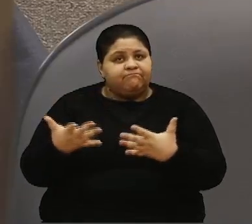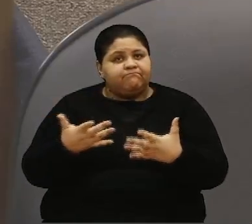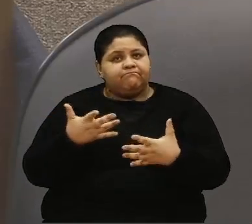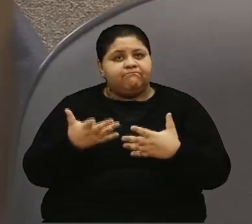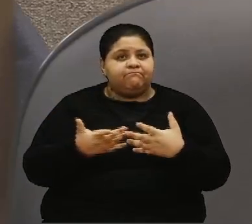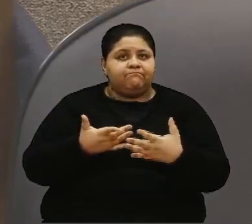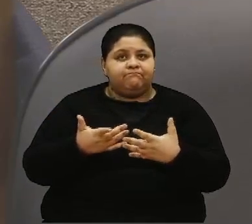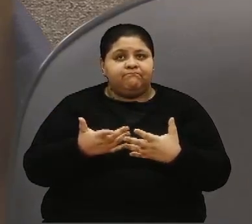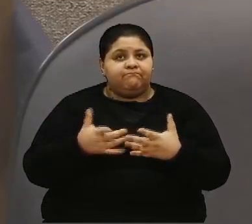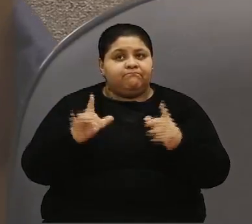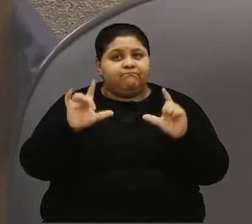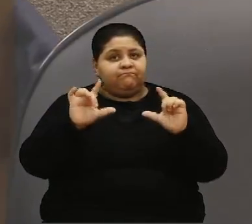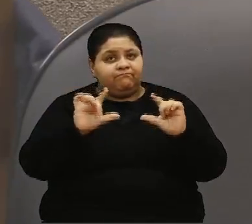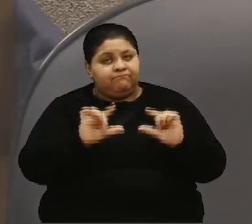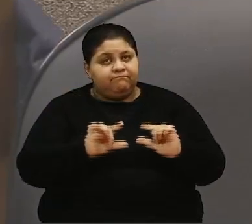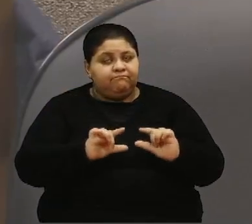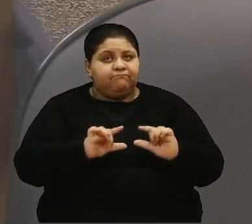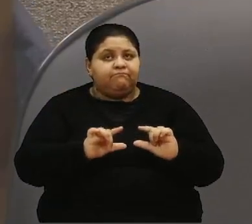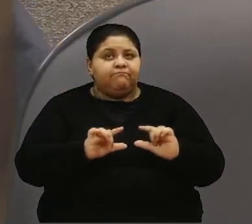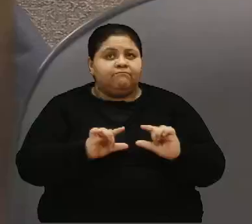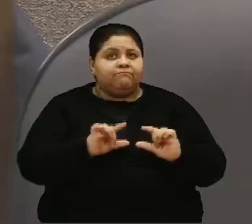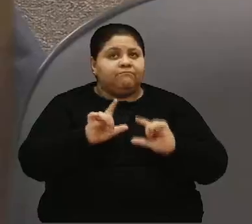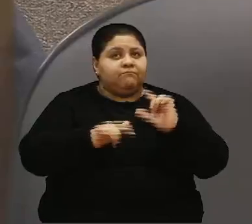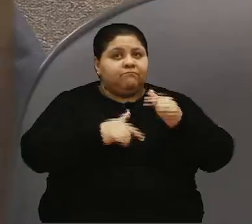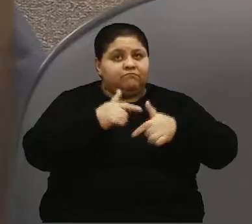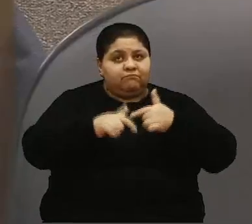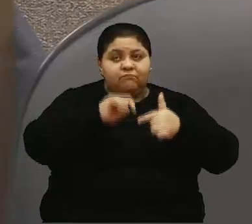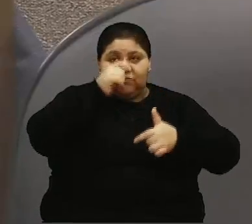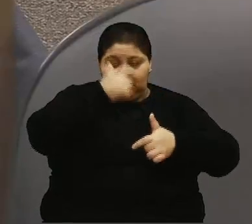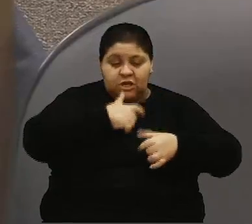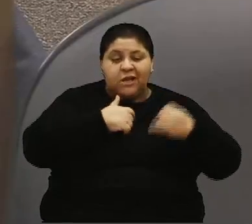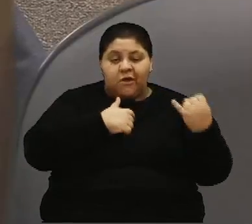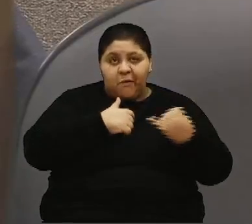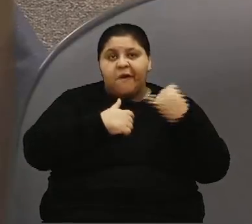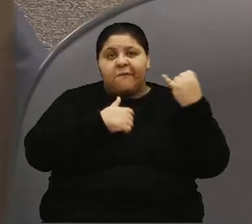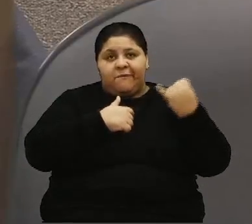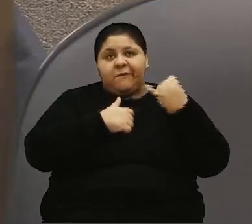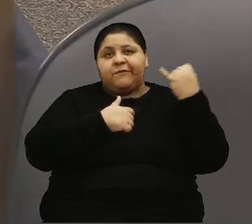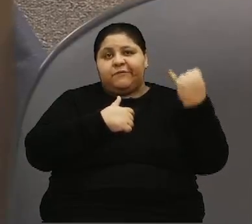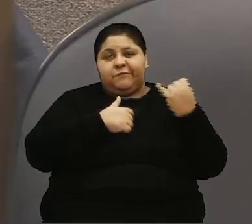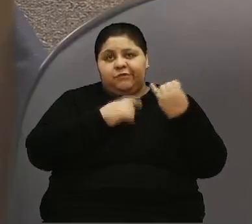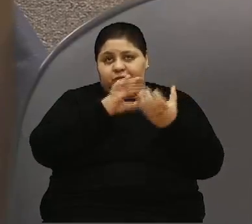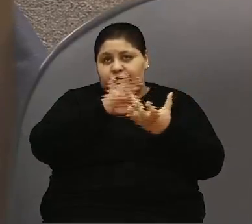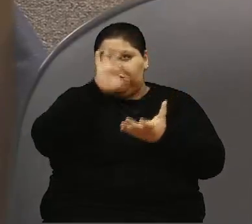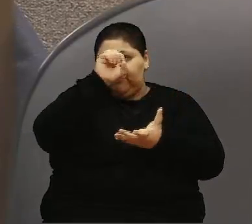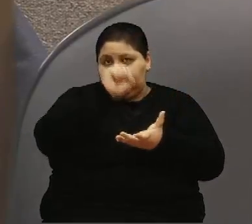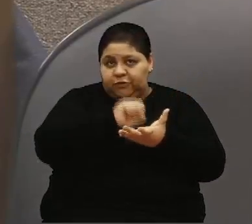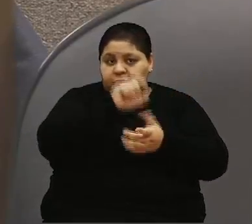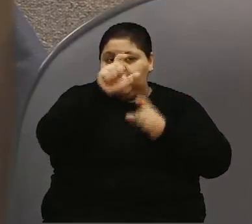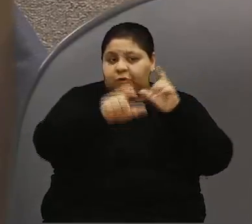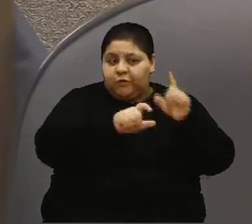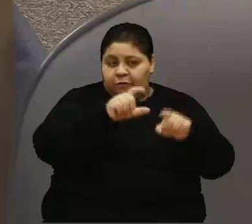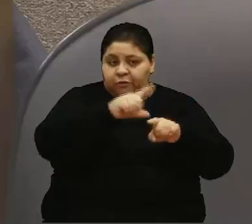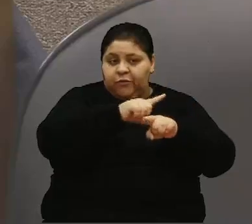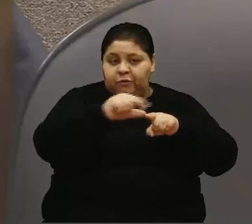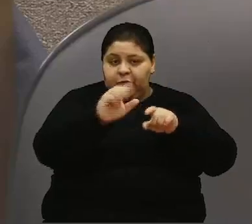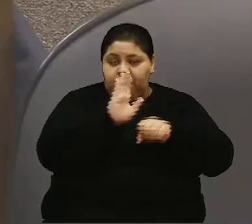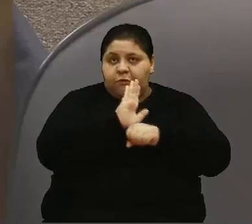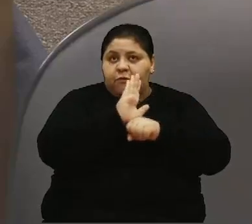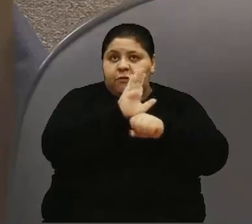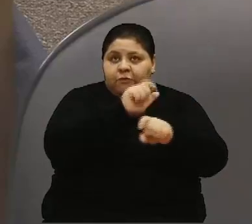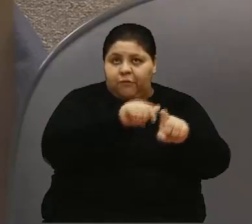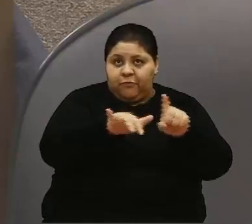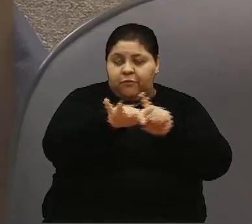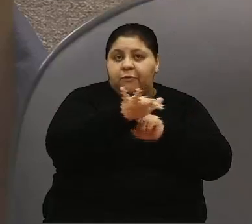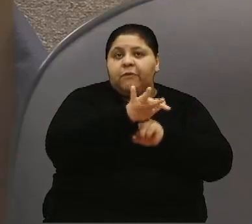repente, a diminuição pela questão do trabalho, que eu acho muito importante, né? Registro que a pessoa sair do benefício social